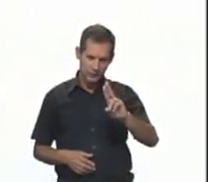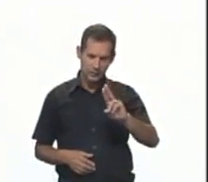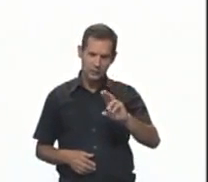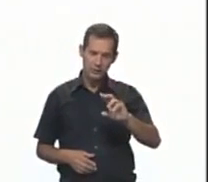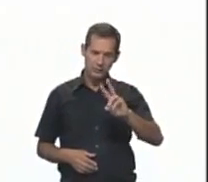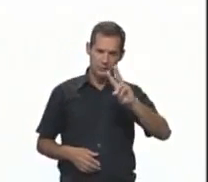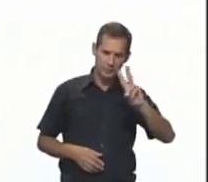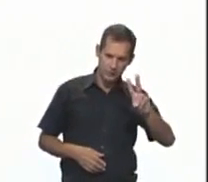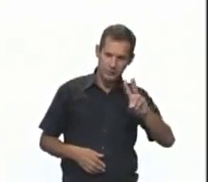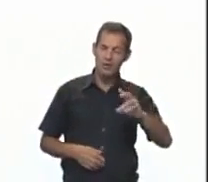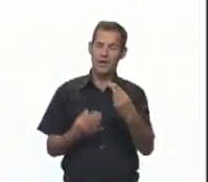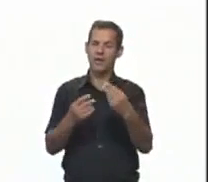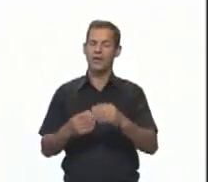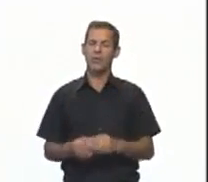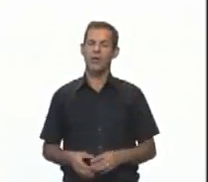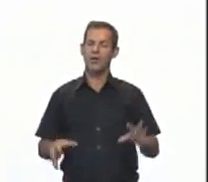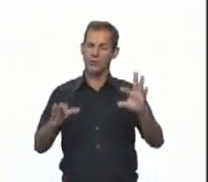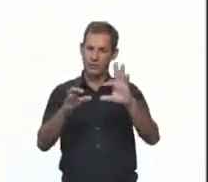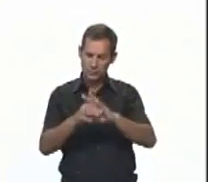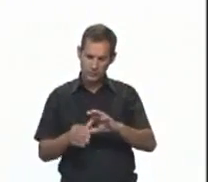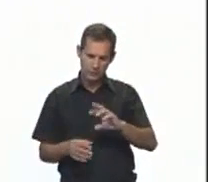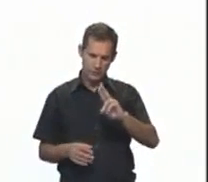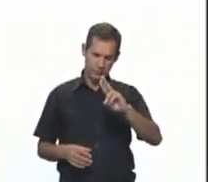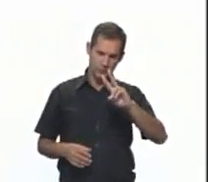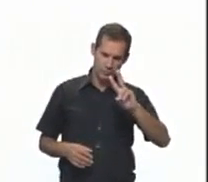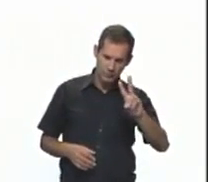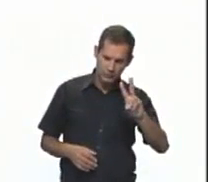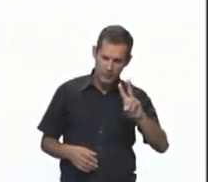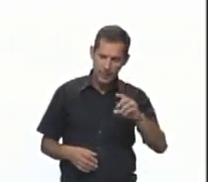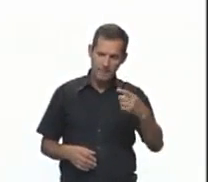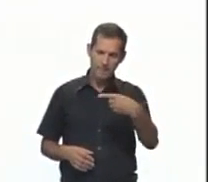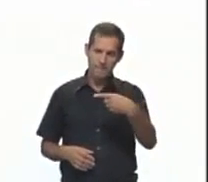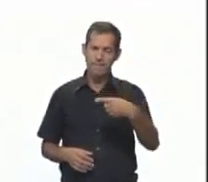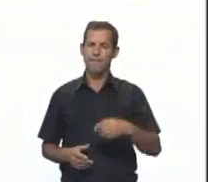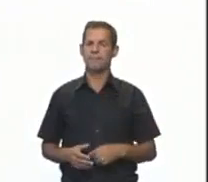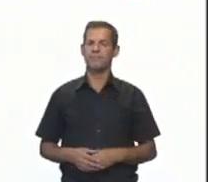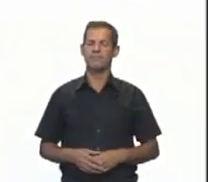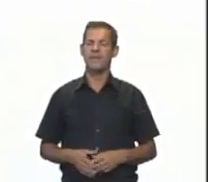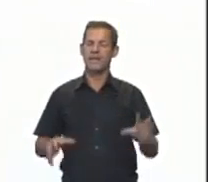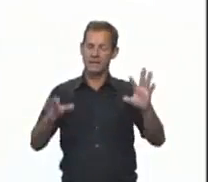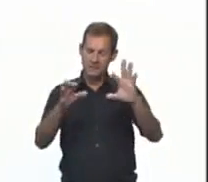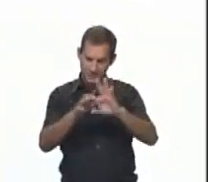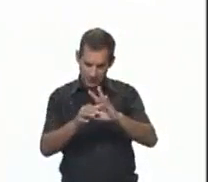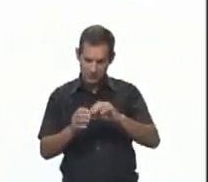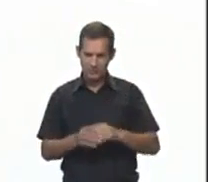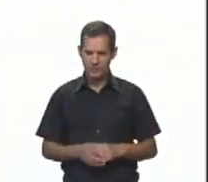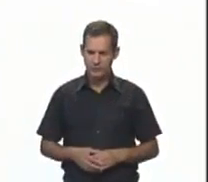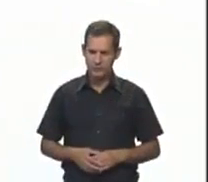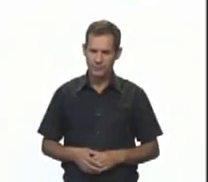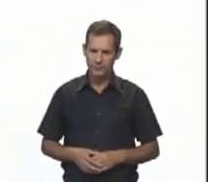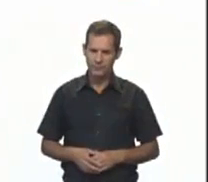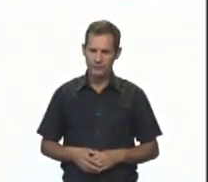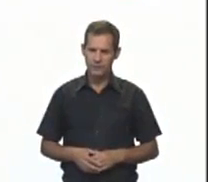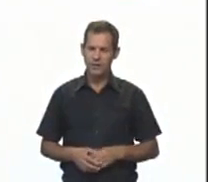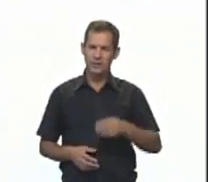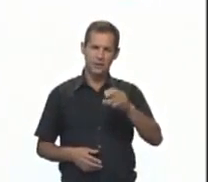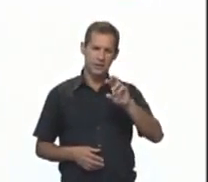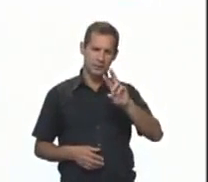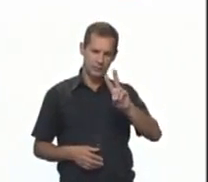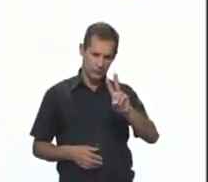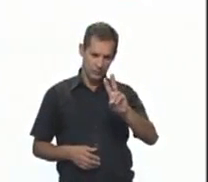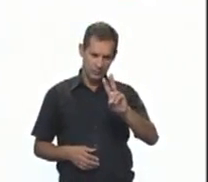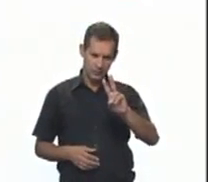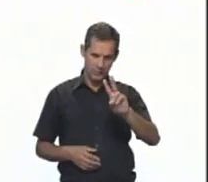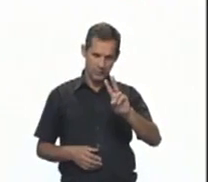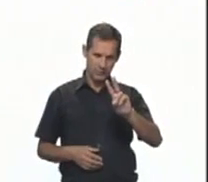dv é igual à integral de uv menos a integral de VDU. Você